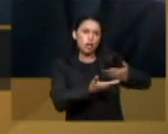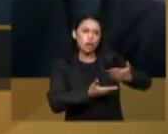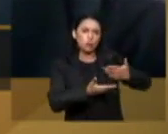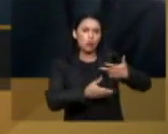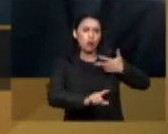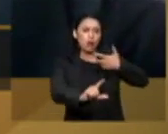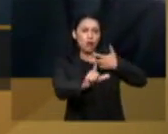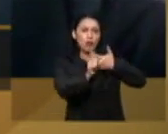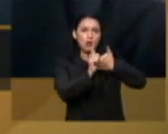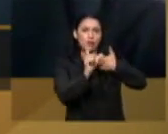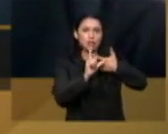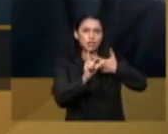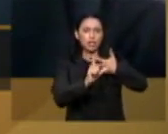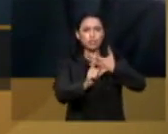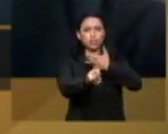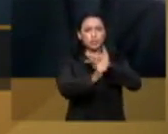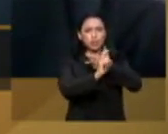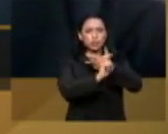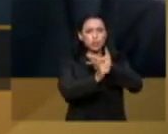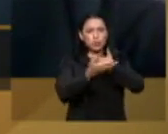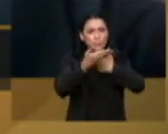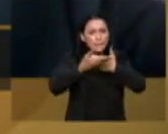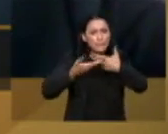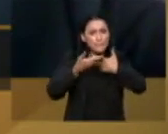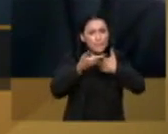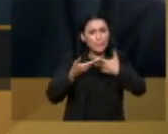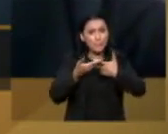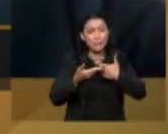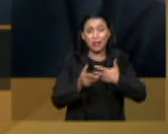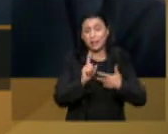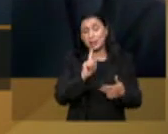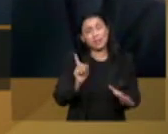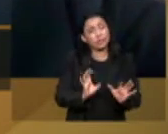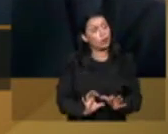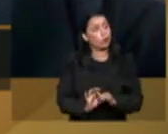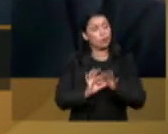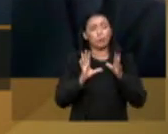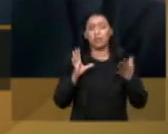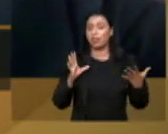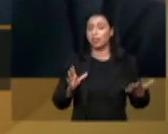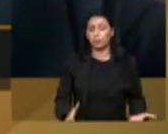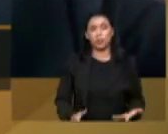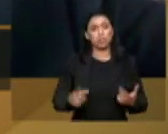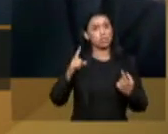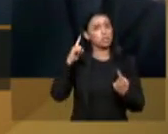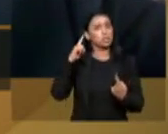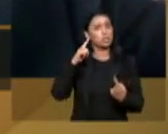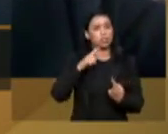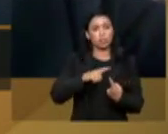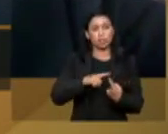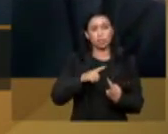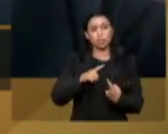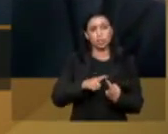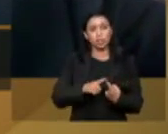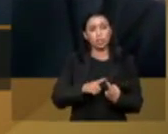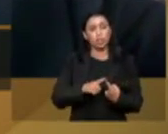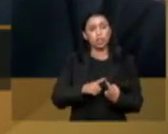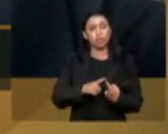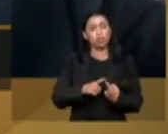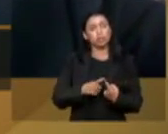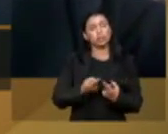poder legislativo e o poder executivo não permite esse tipo de